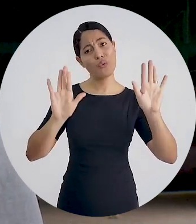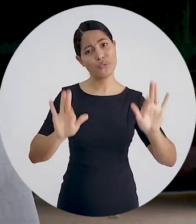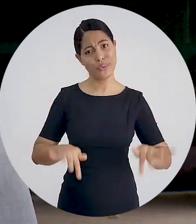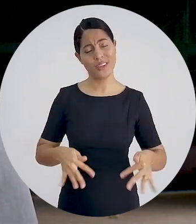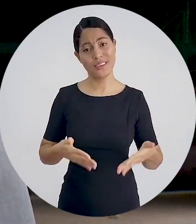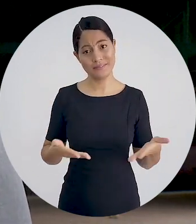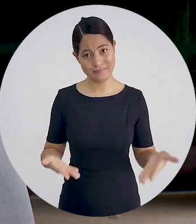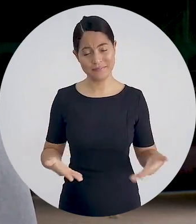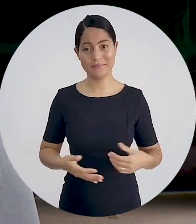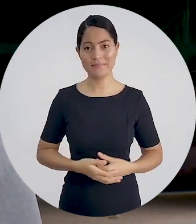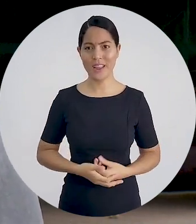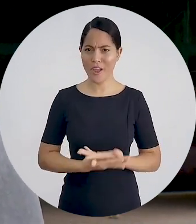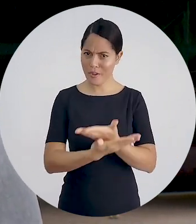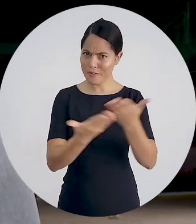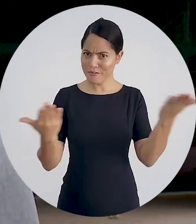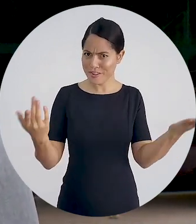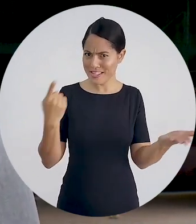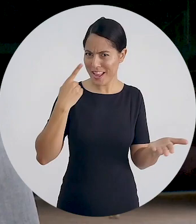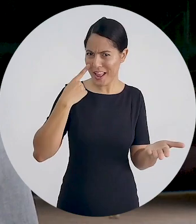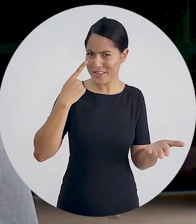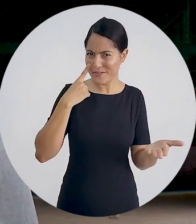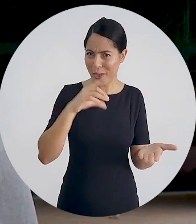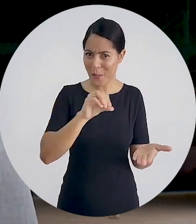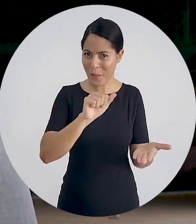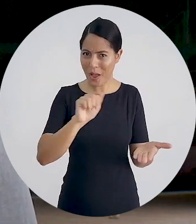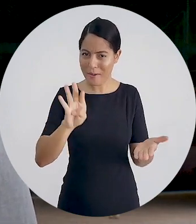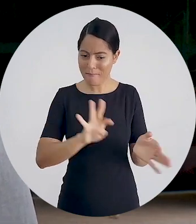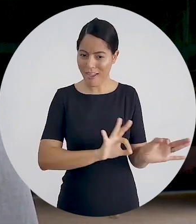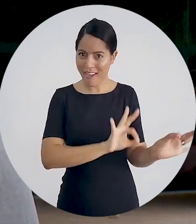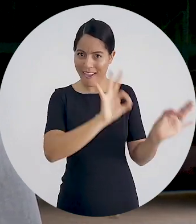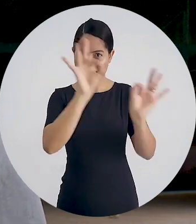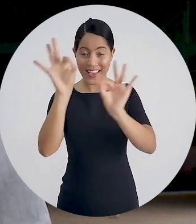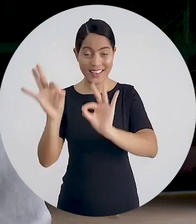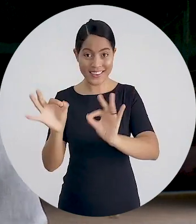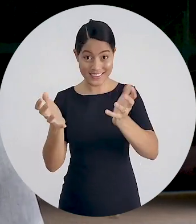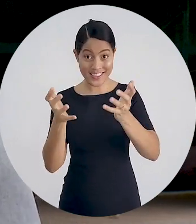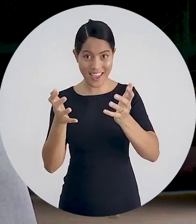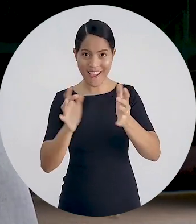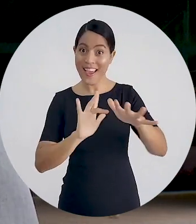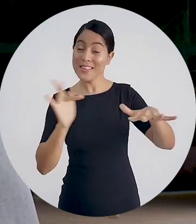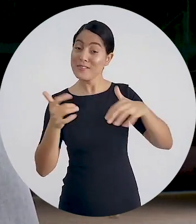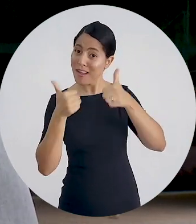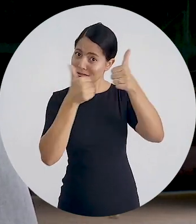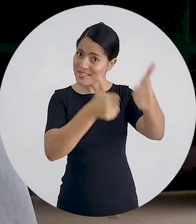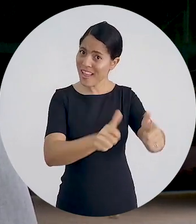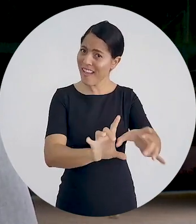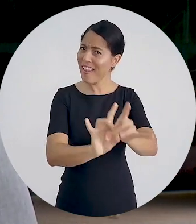Brasil fica por aqui. Se quiser conferir tudo que a OAB vem fazendo, não deixe de